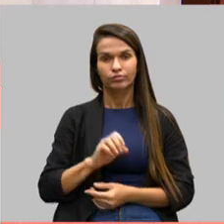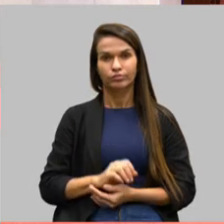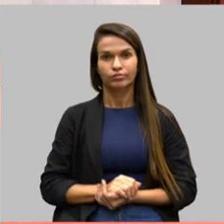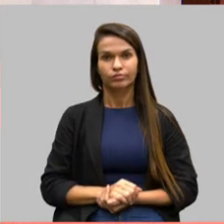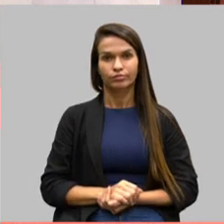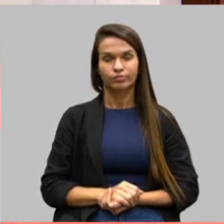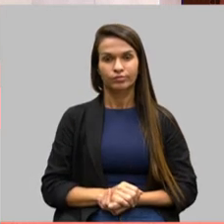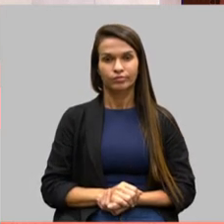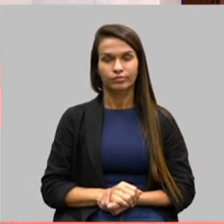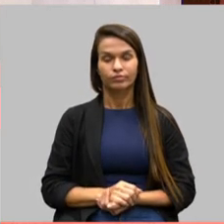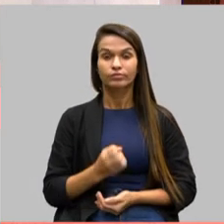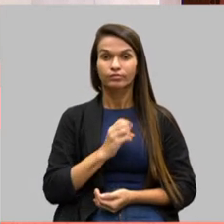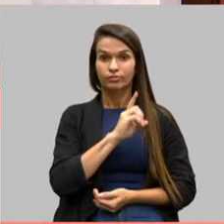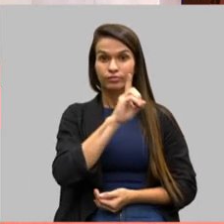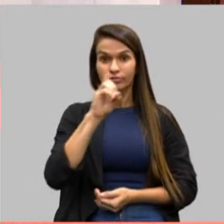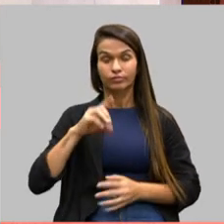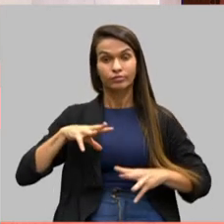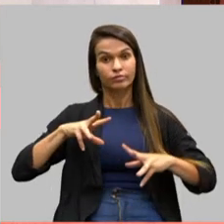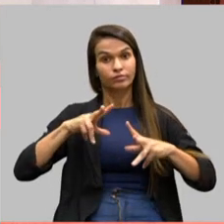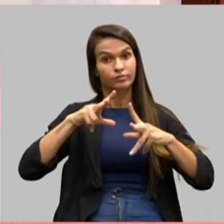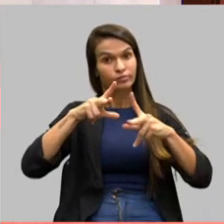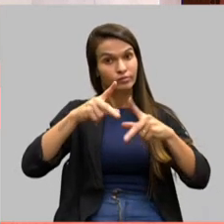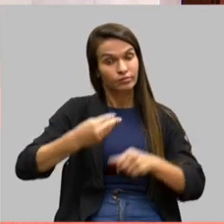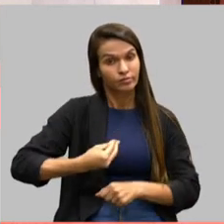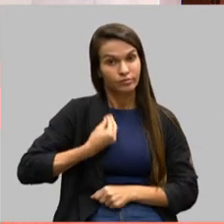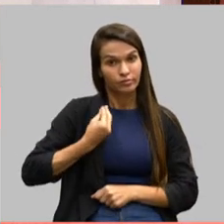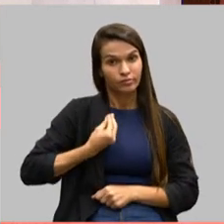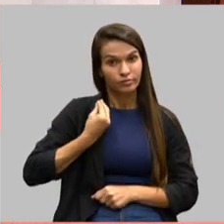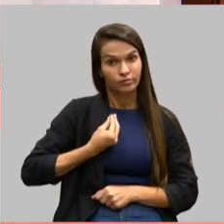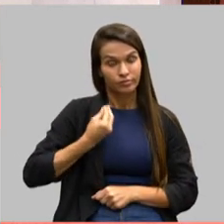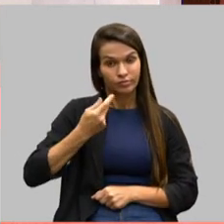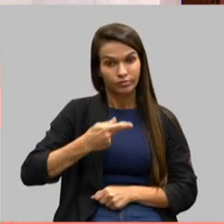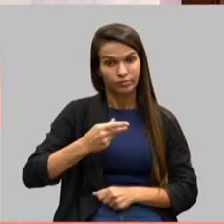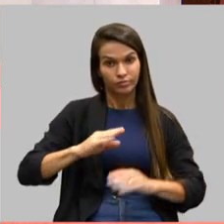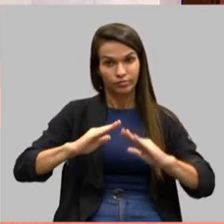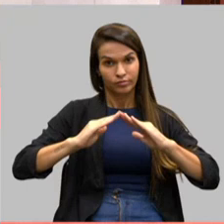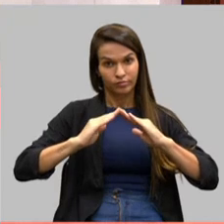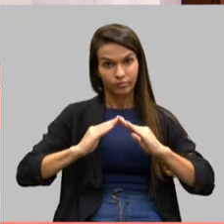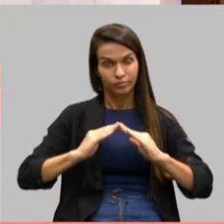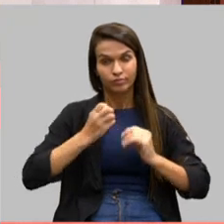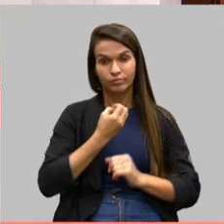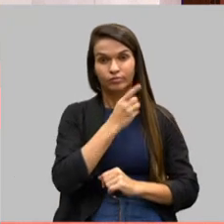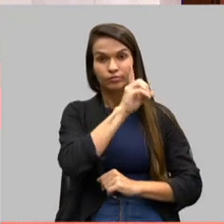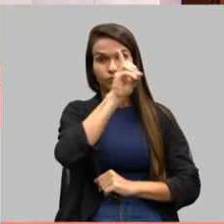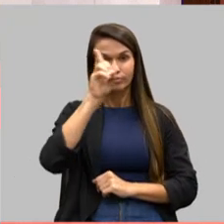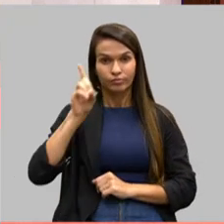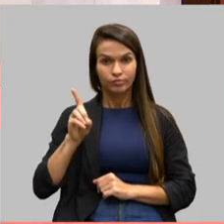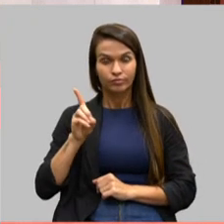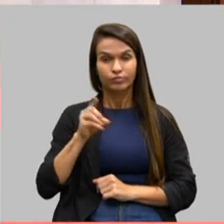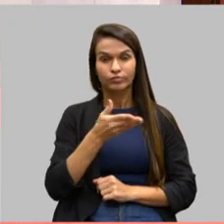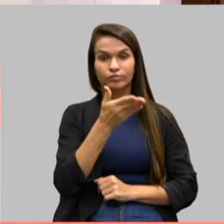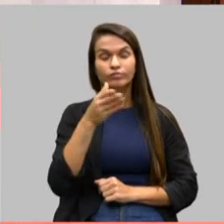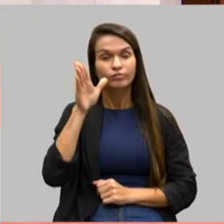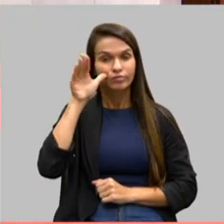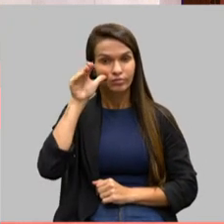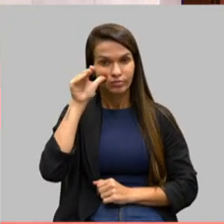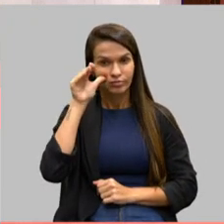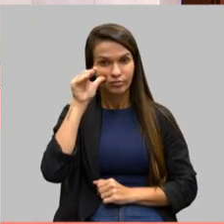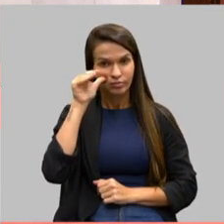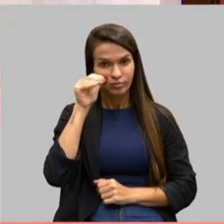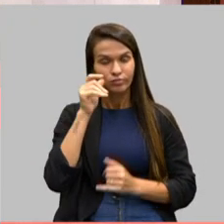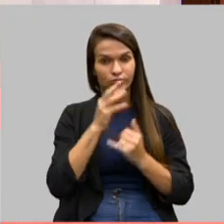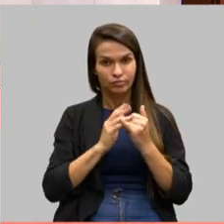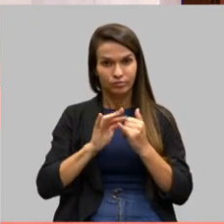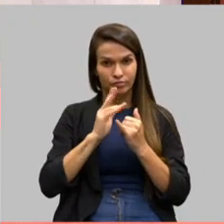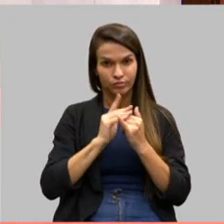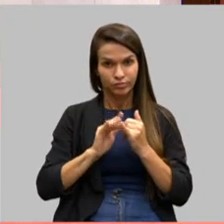Bom dia a todos e a todas presentes nessa casa. Bom dia aos nossos telespectadores. Eu vou conversar